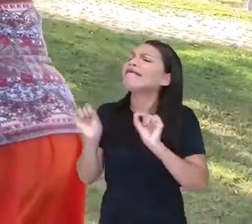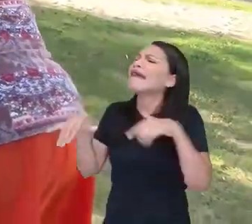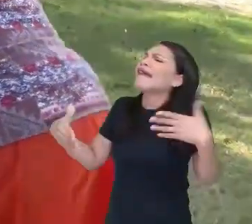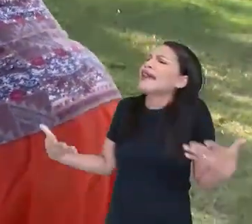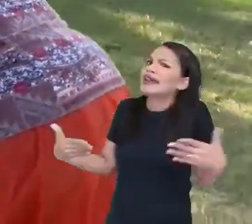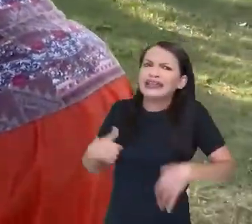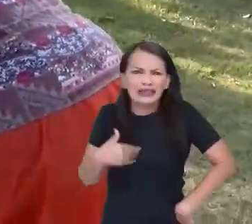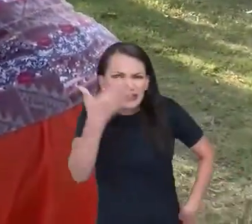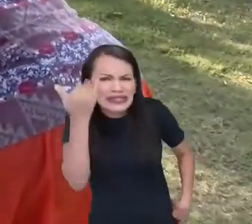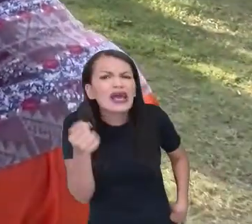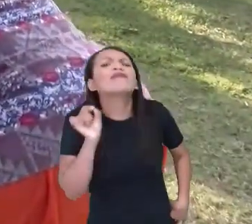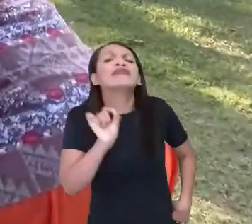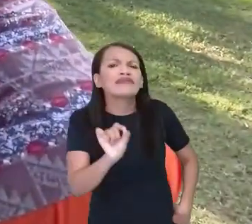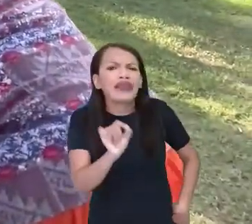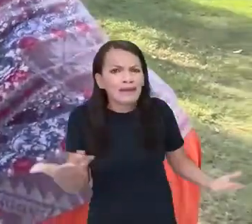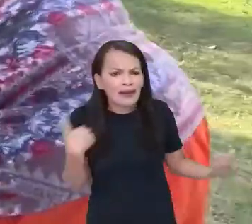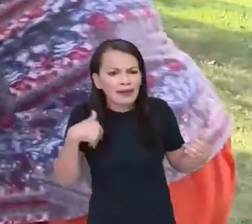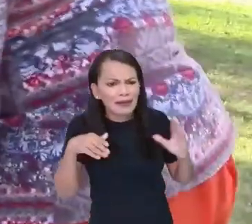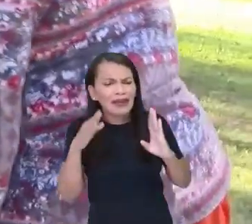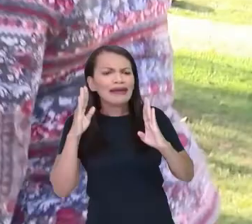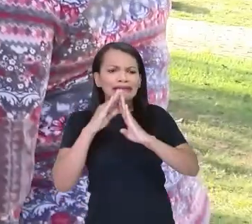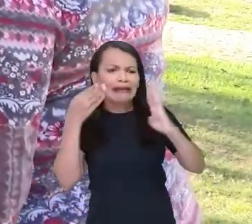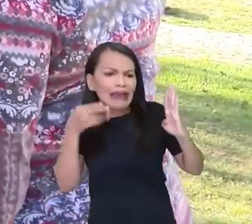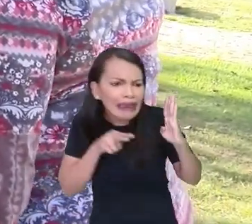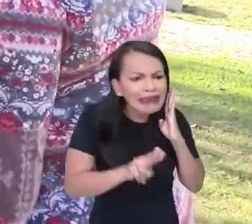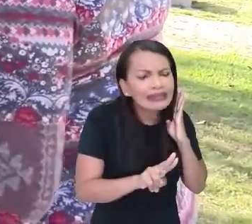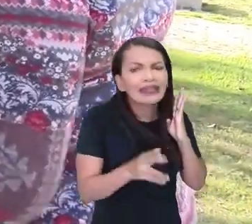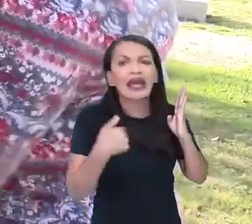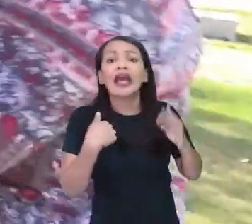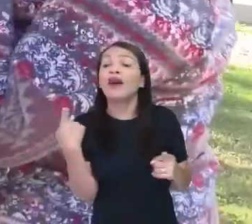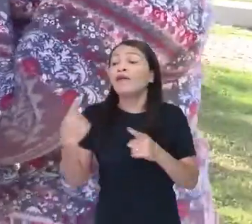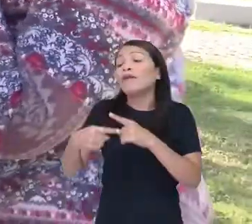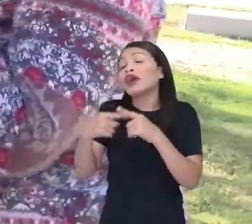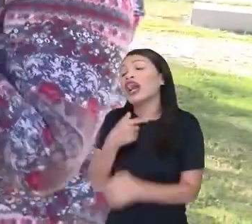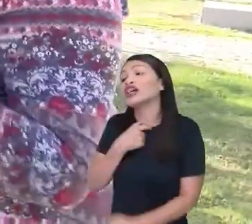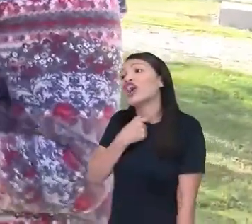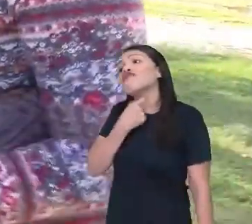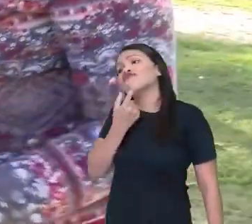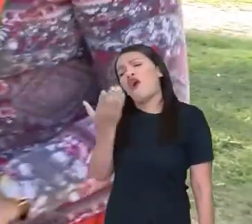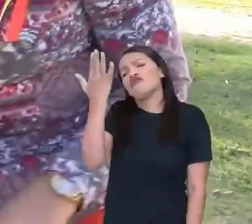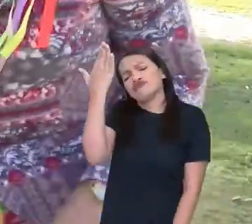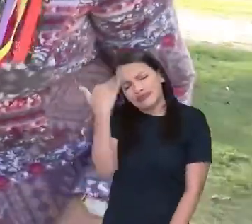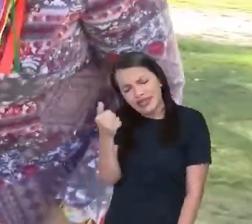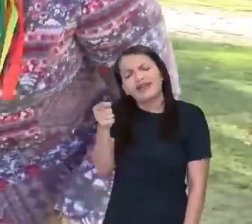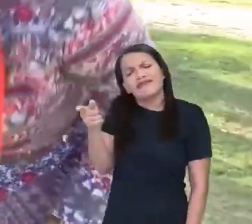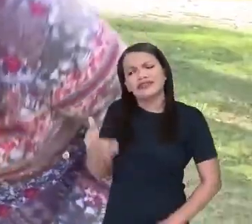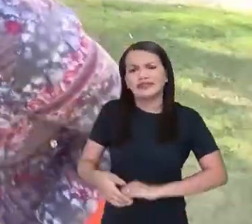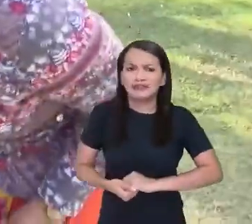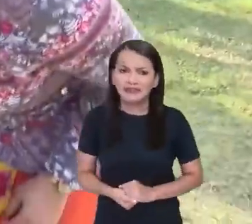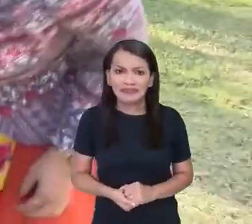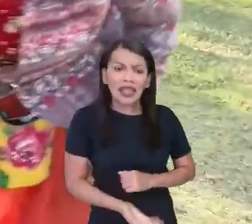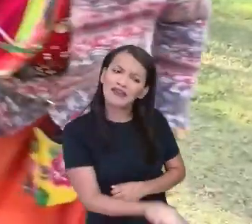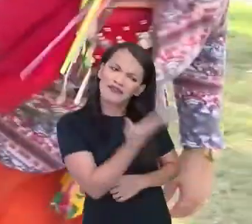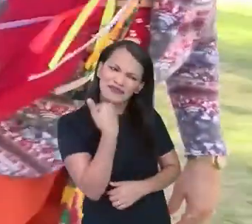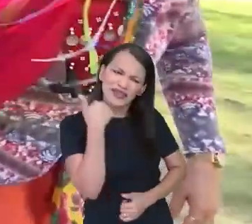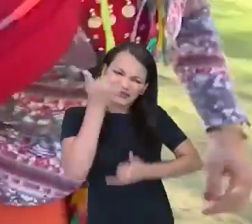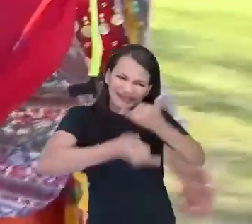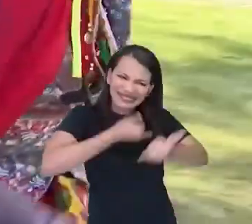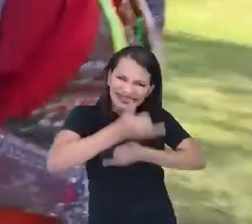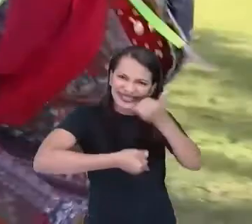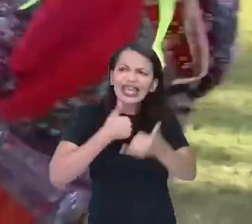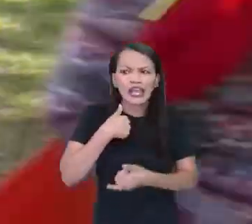Oxe, tu sabe quem é pra mandar entrar? Pode entrar, porque pela tua voz eu já sei que é tu. Então, vem brincar! É